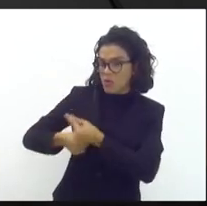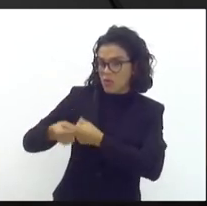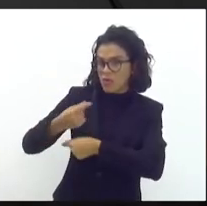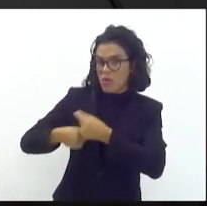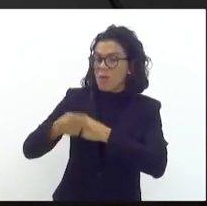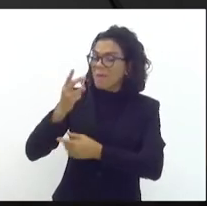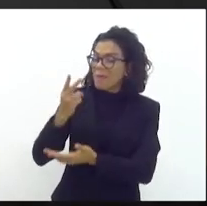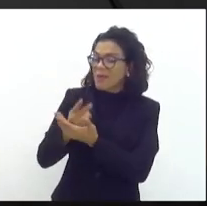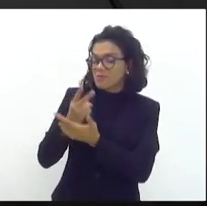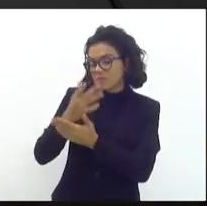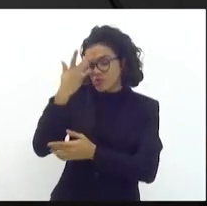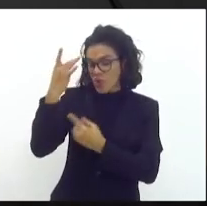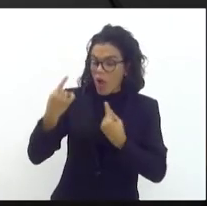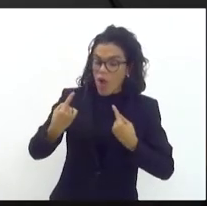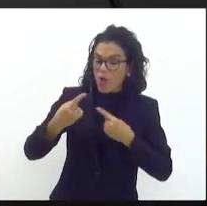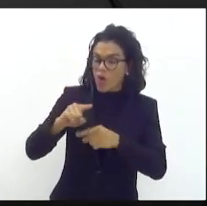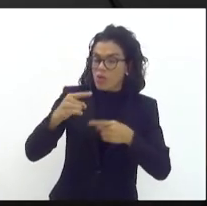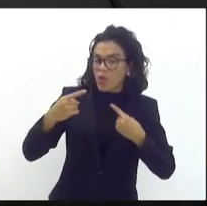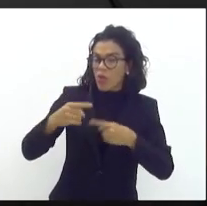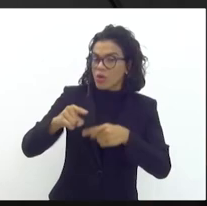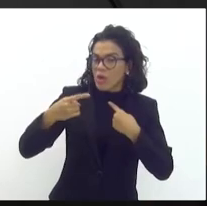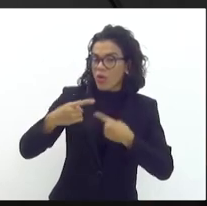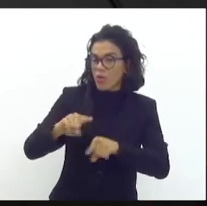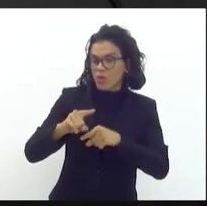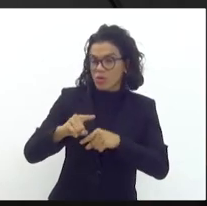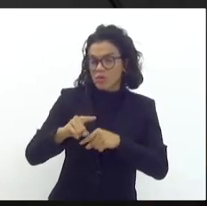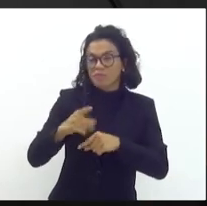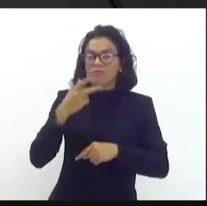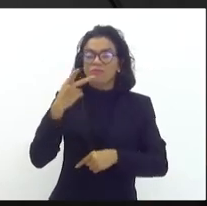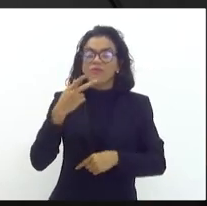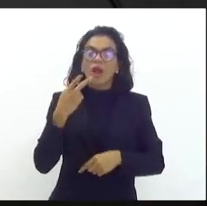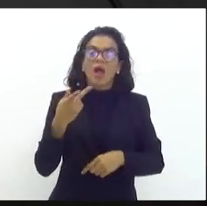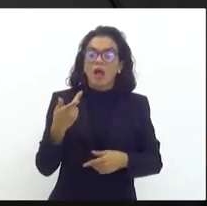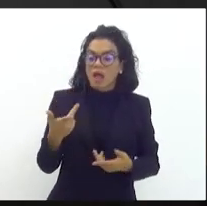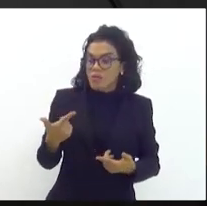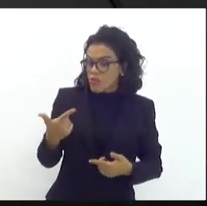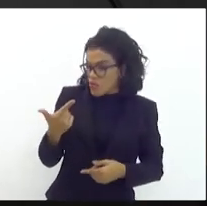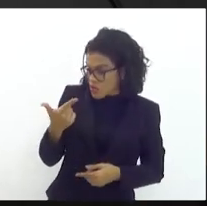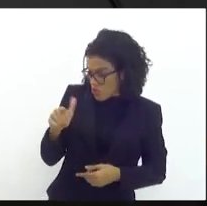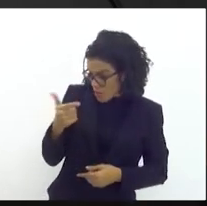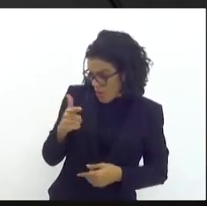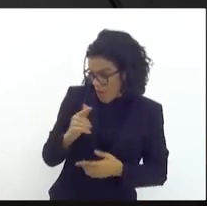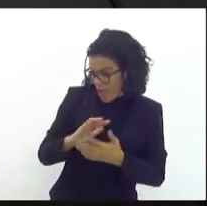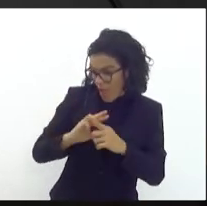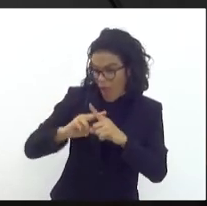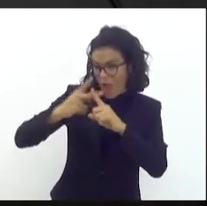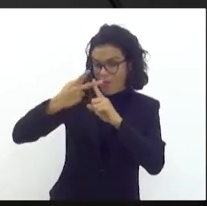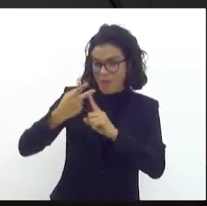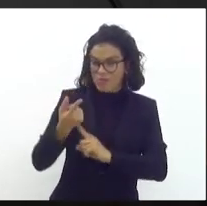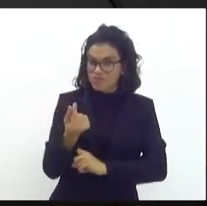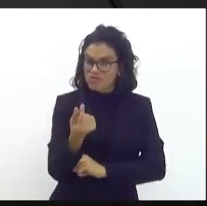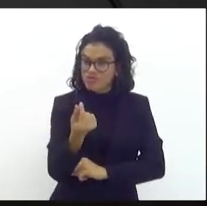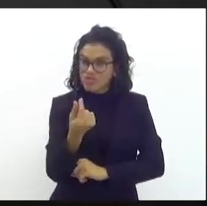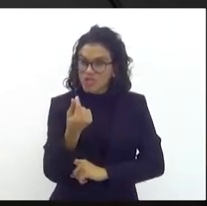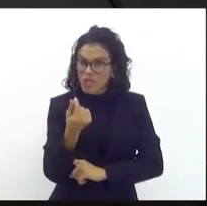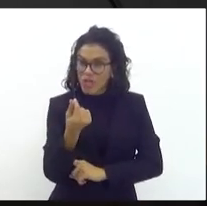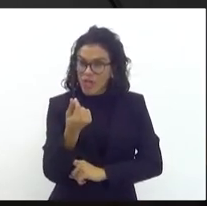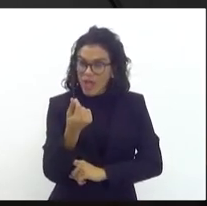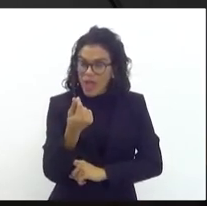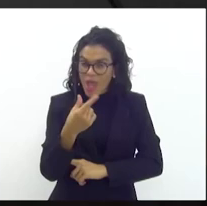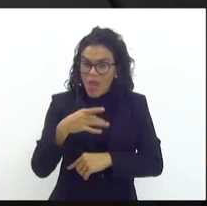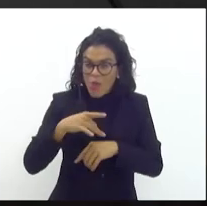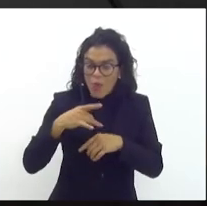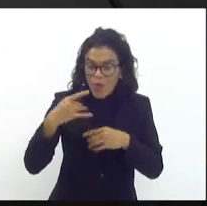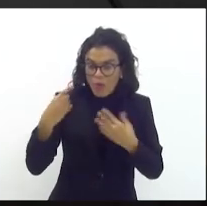quem tá conta do ponto de vista operacional falar que não há aumento da riqueza bruta potencial